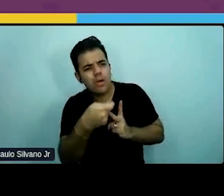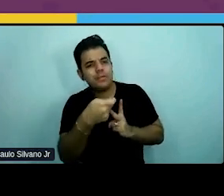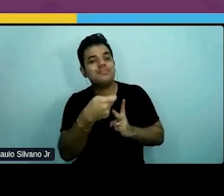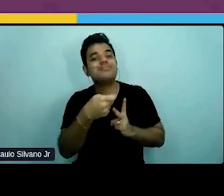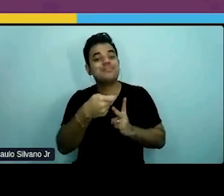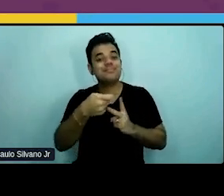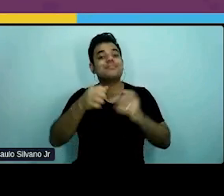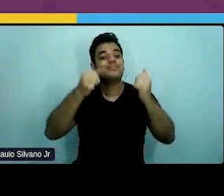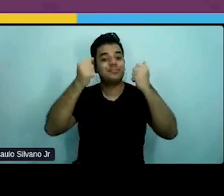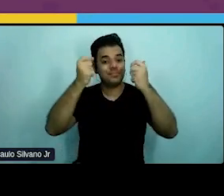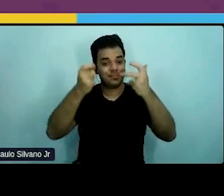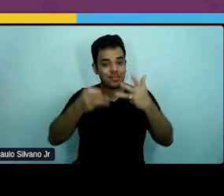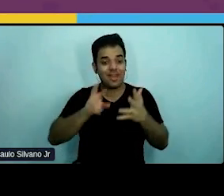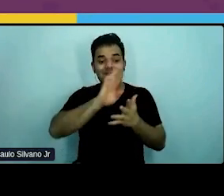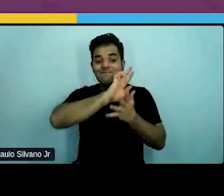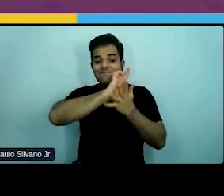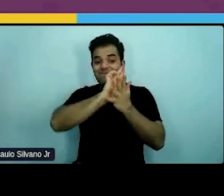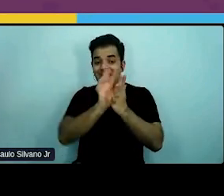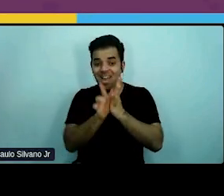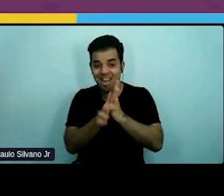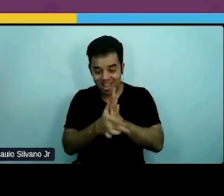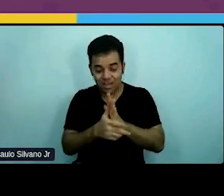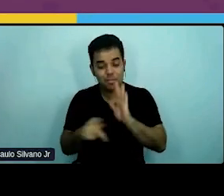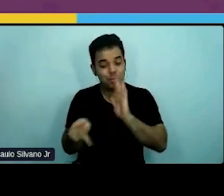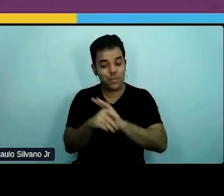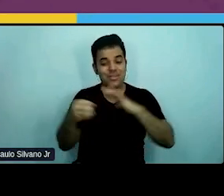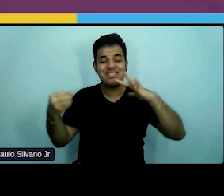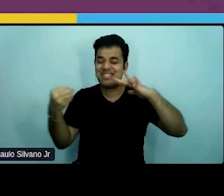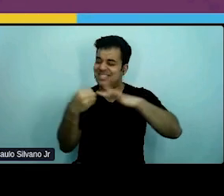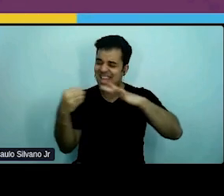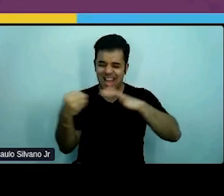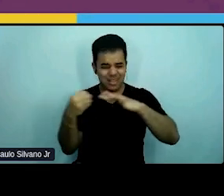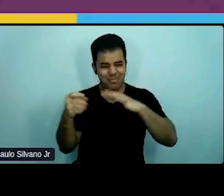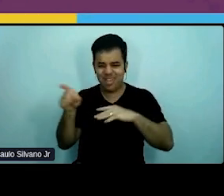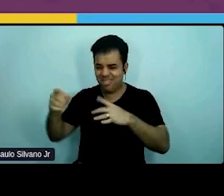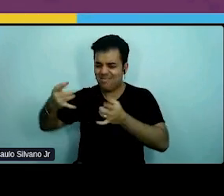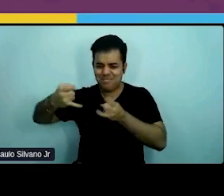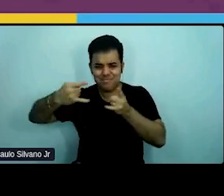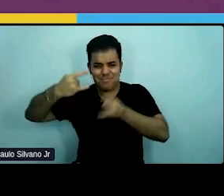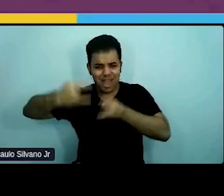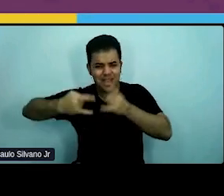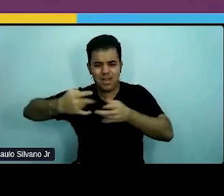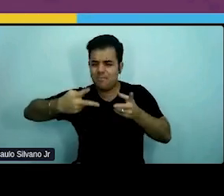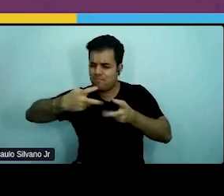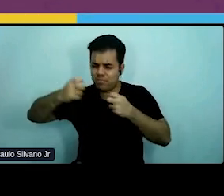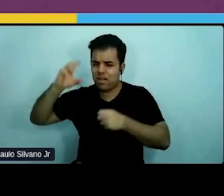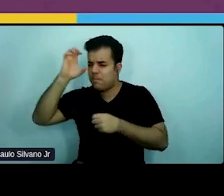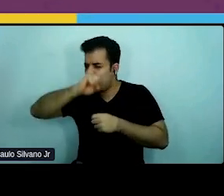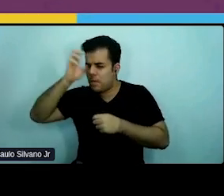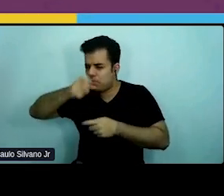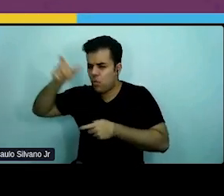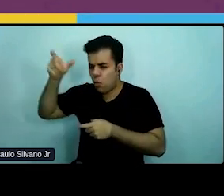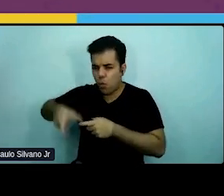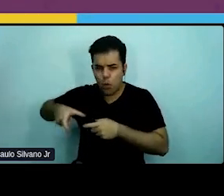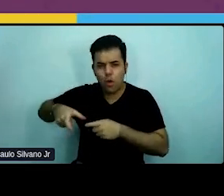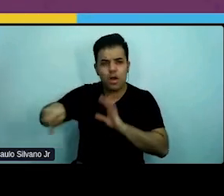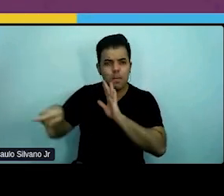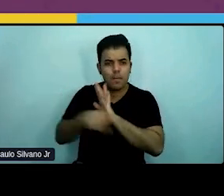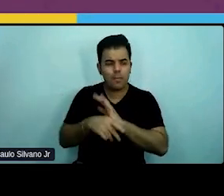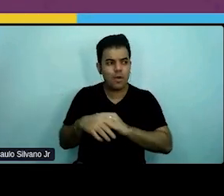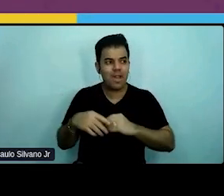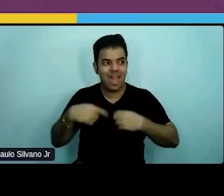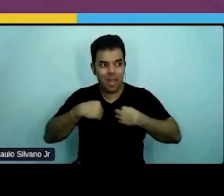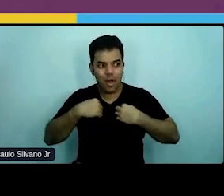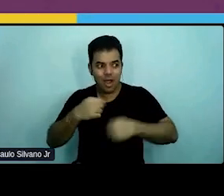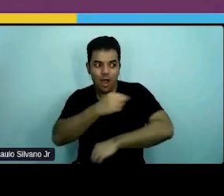né, variedade, né, de dados, ou seja, para que uma máquina saiba que, no primeiro caso, manga está se referindo à roupa, e